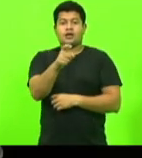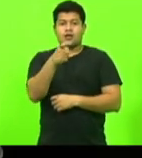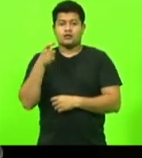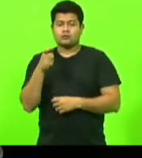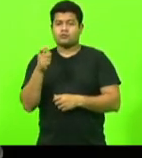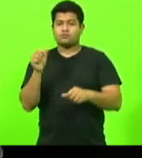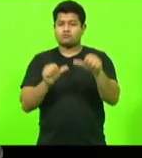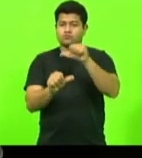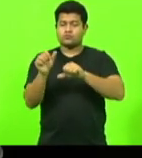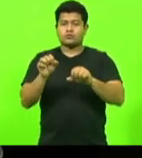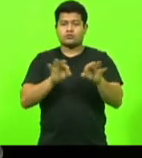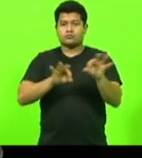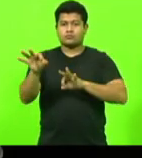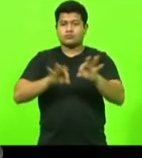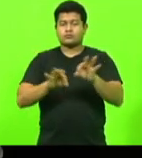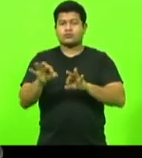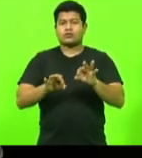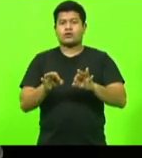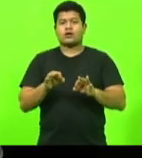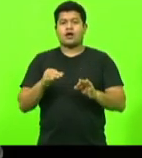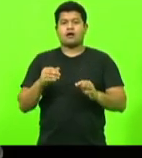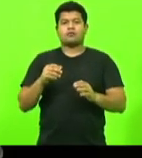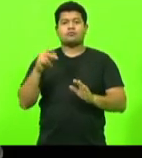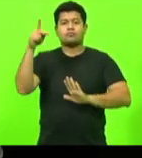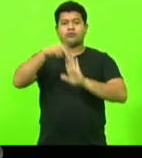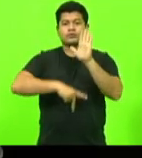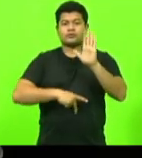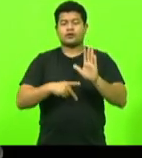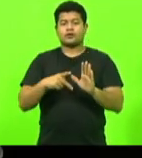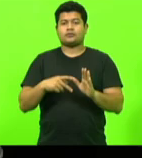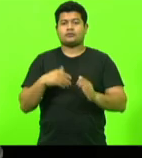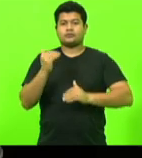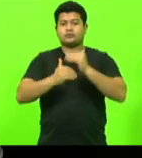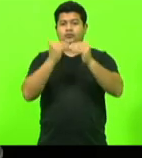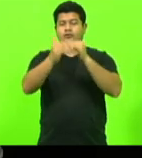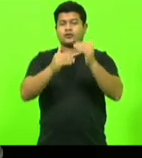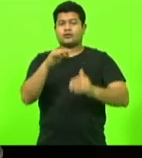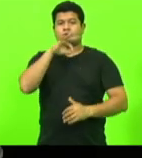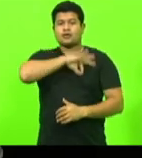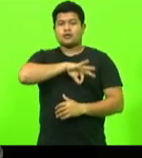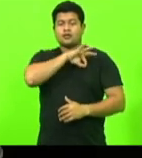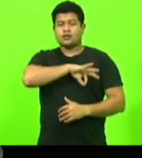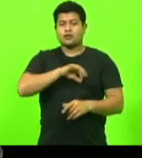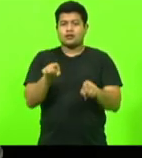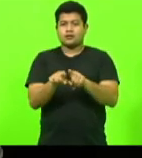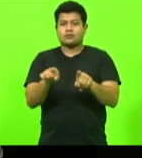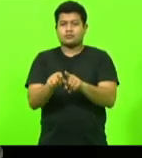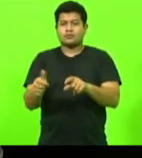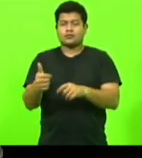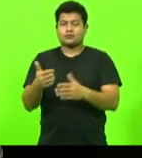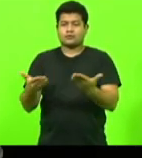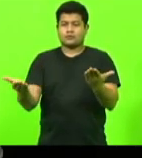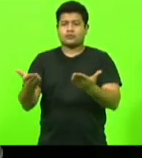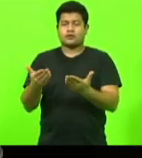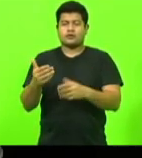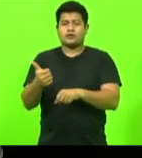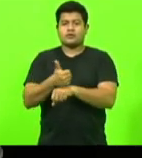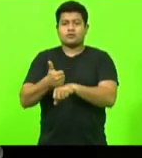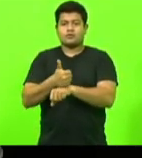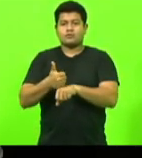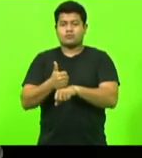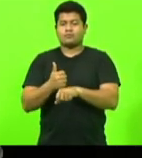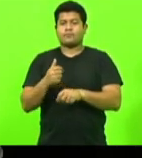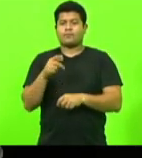no plano de cargos e carreira do Magistério Público Estadual, no prazo de 60 dias, com